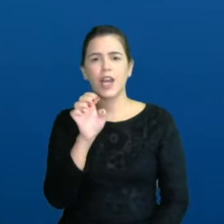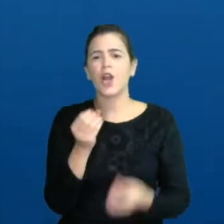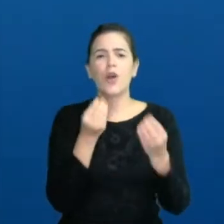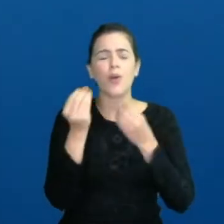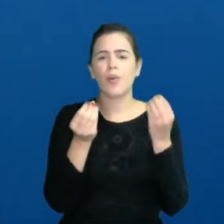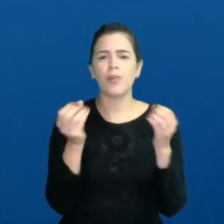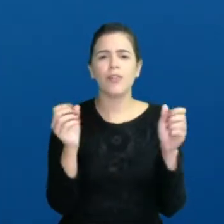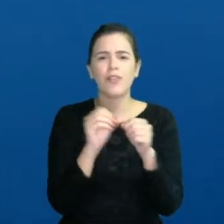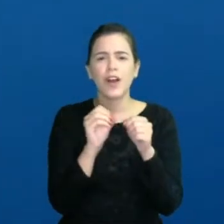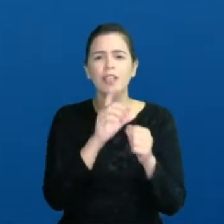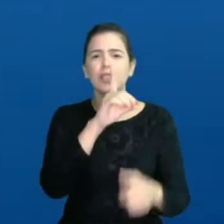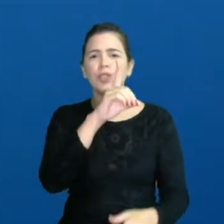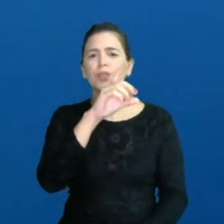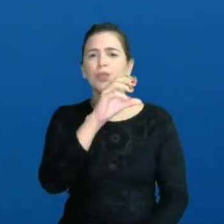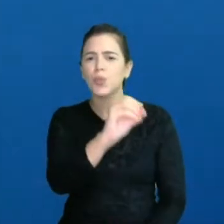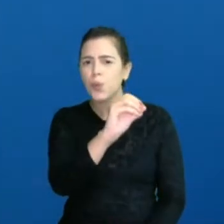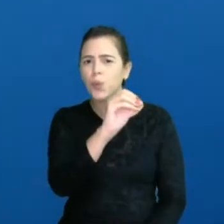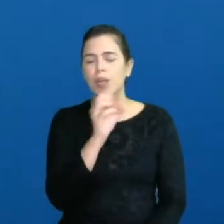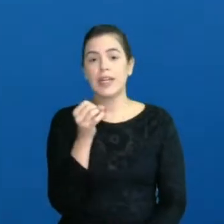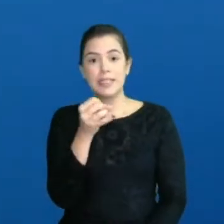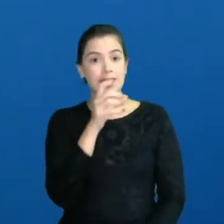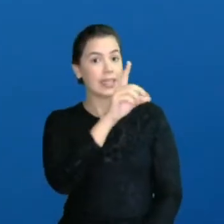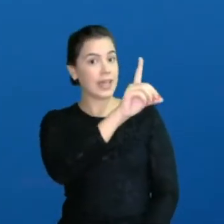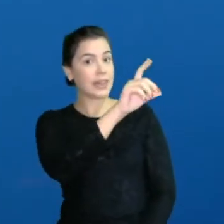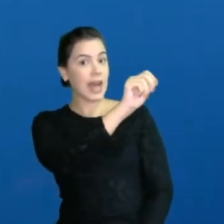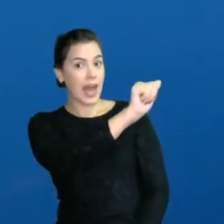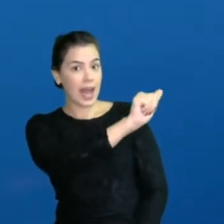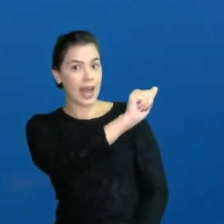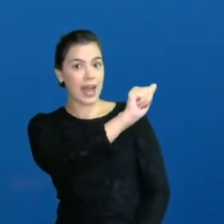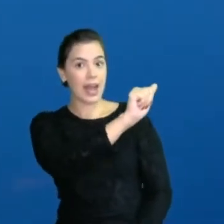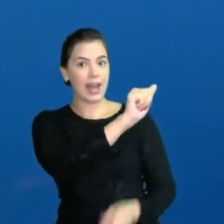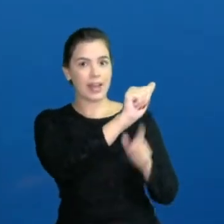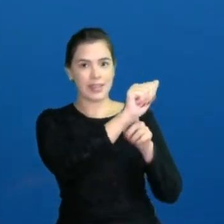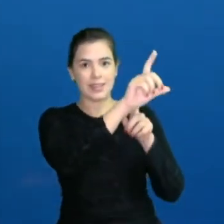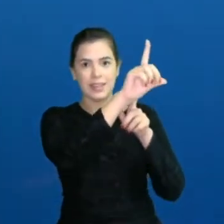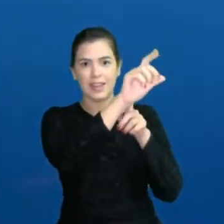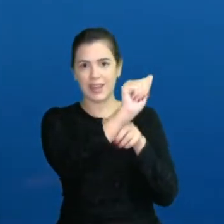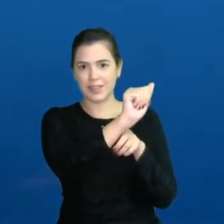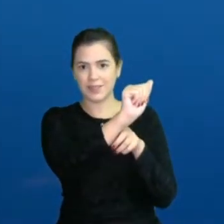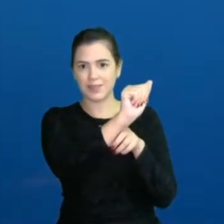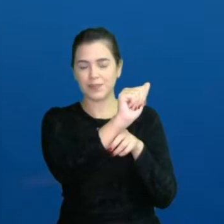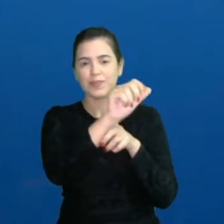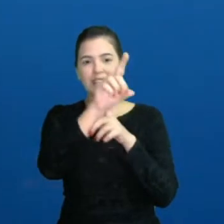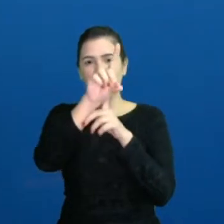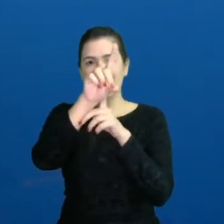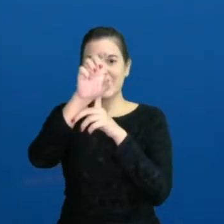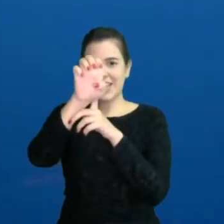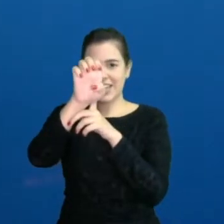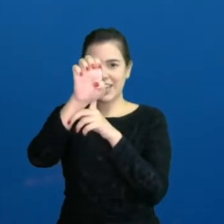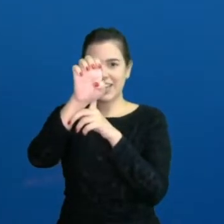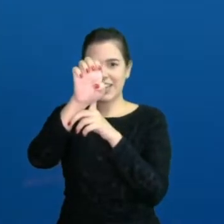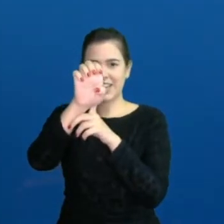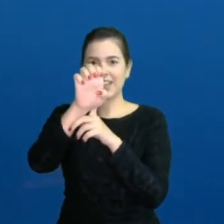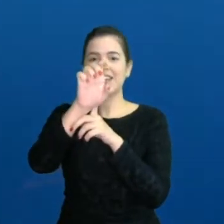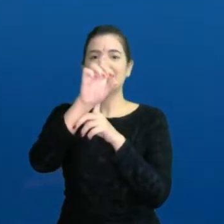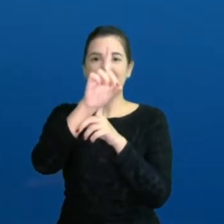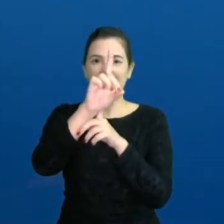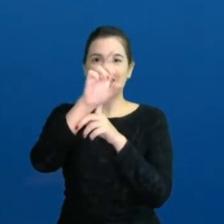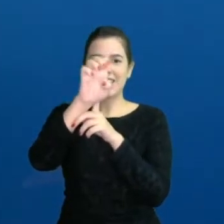Se dá, é DA. Dé, é DE. Di, é